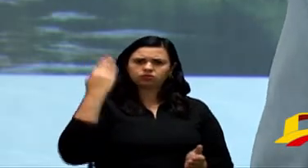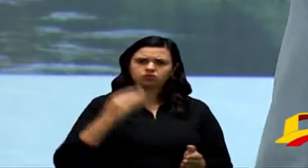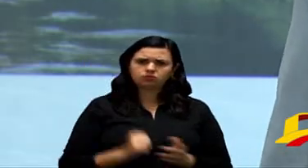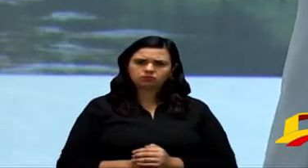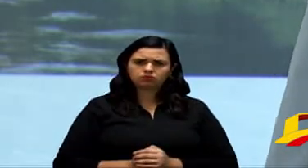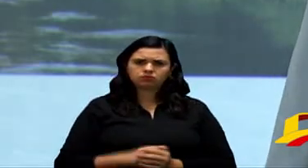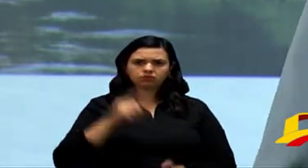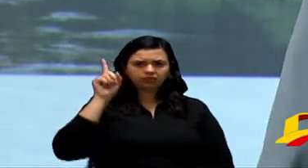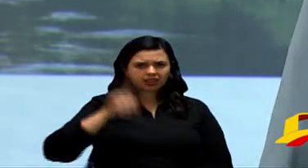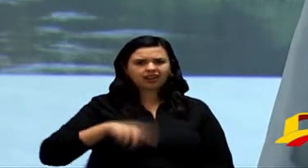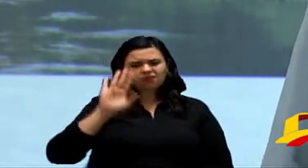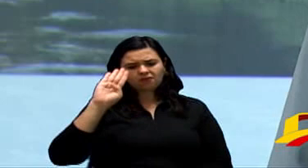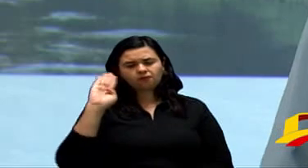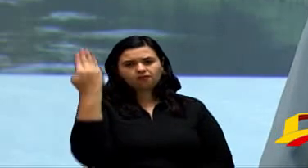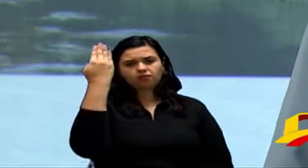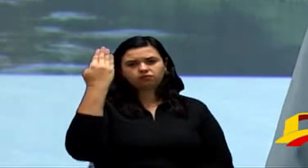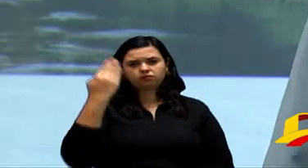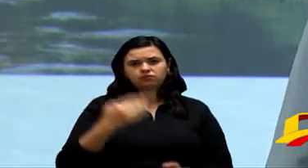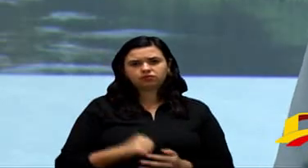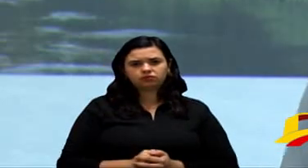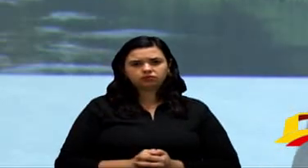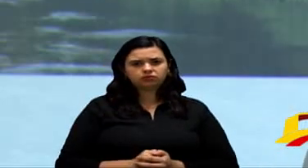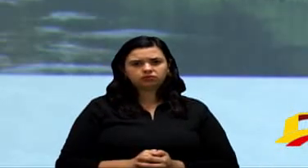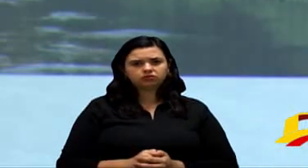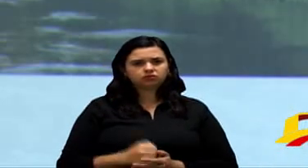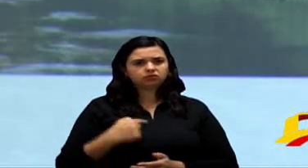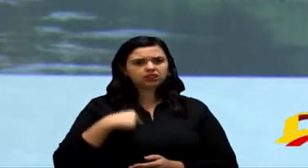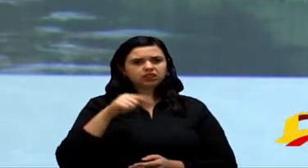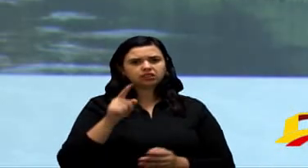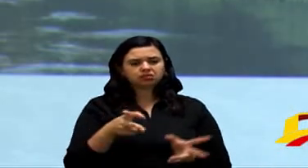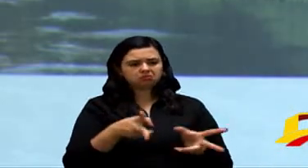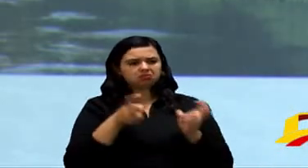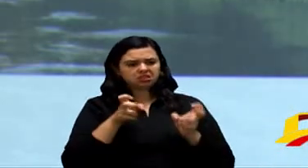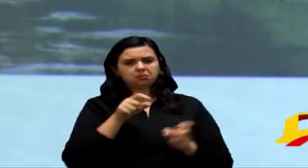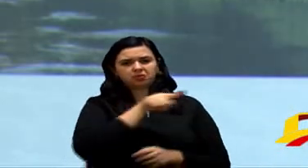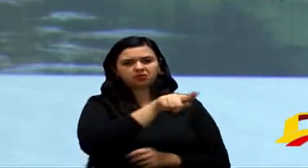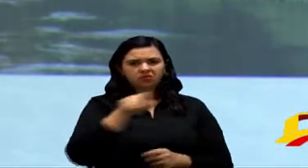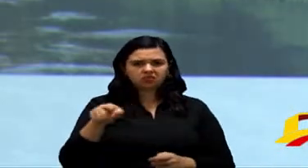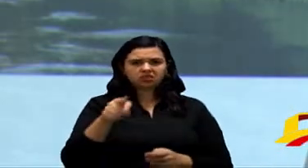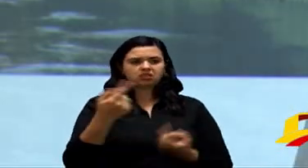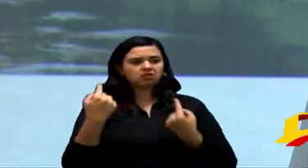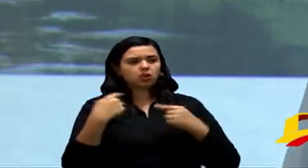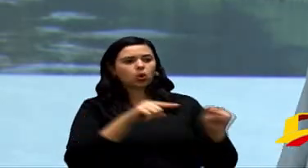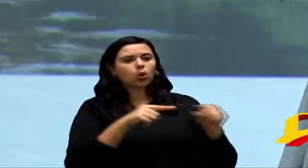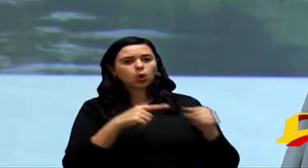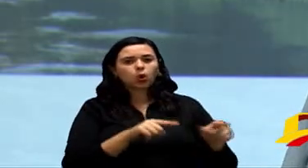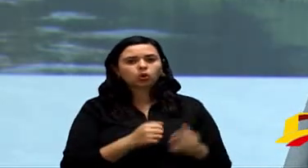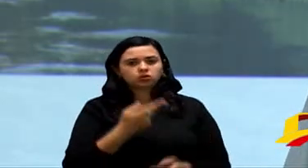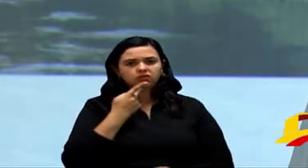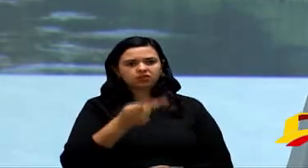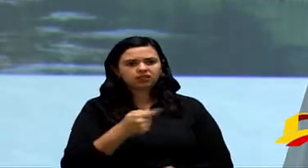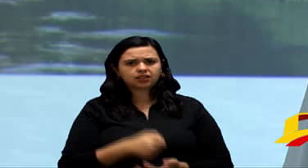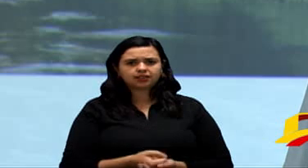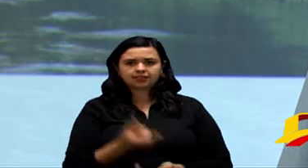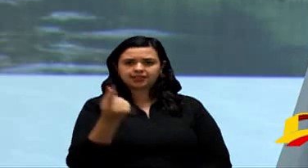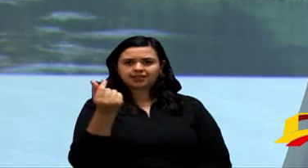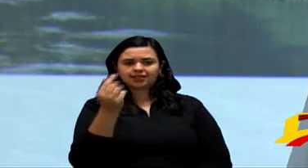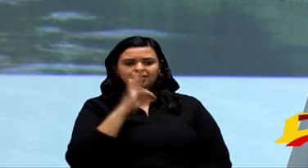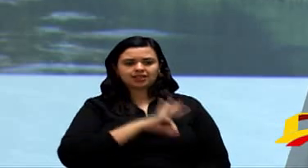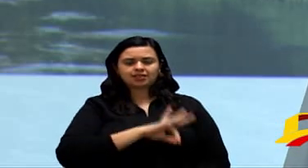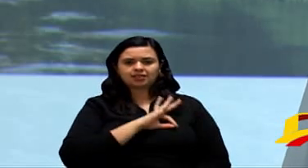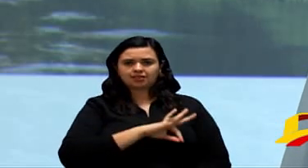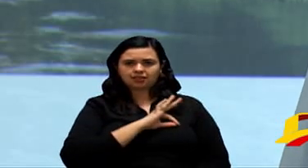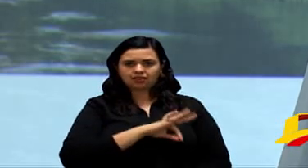Isso é hipocrisia e eu não vejo vocês vir aqui acusarem quando ele recebe salário